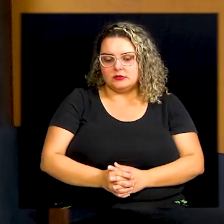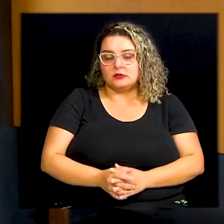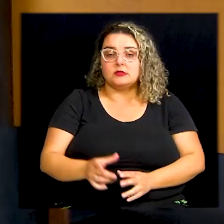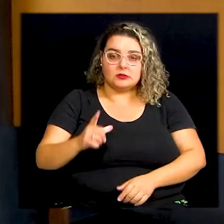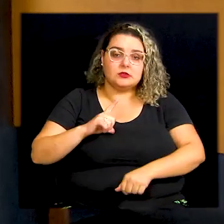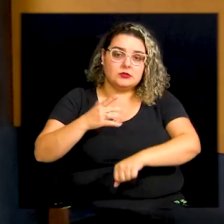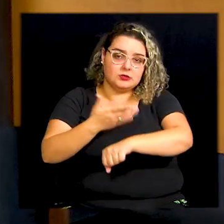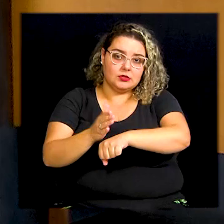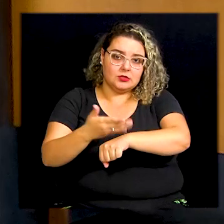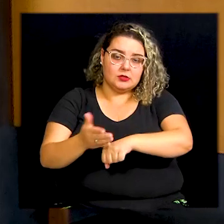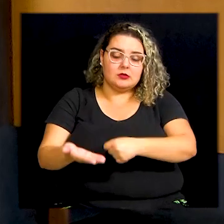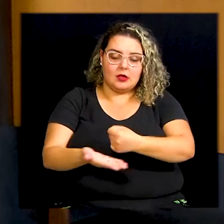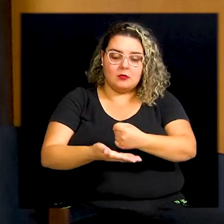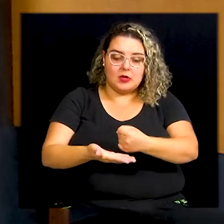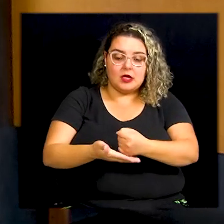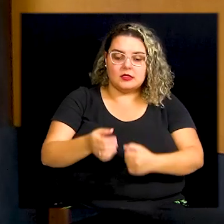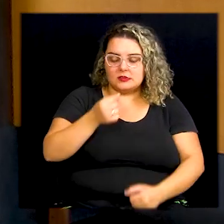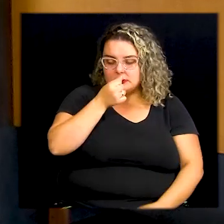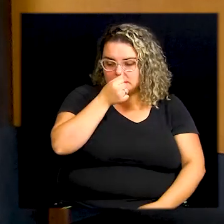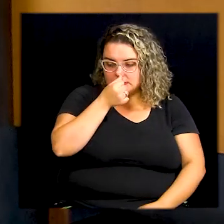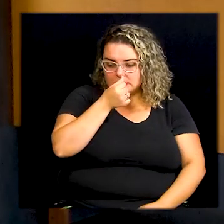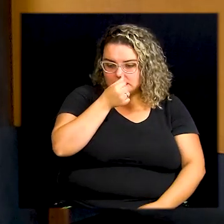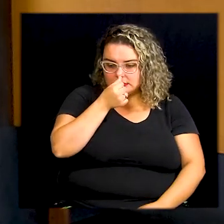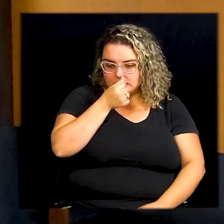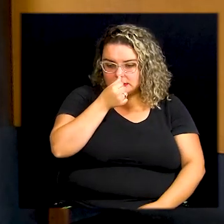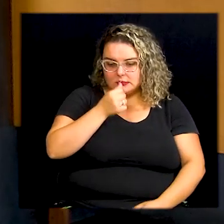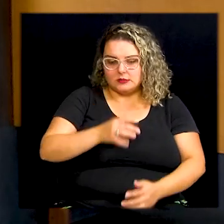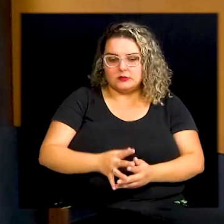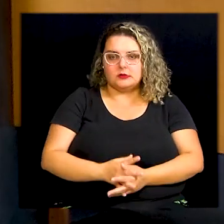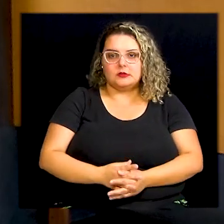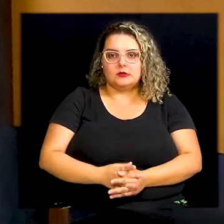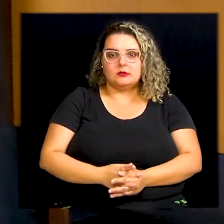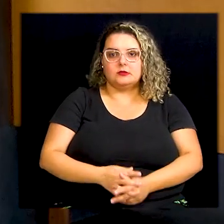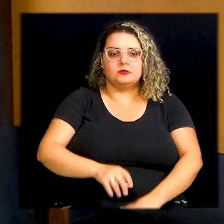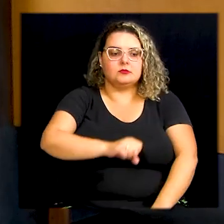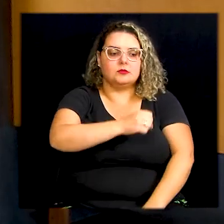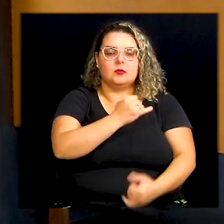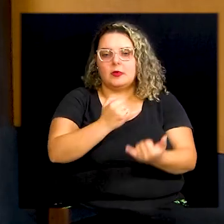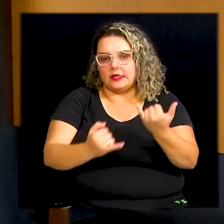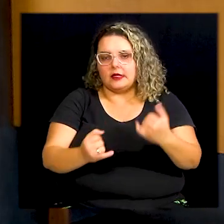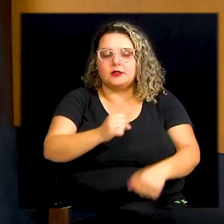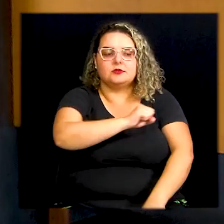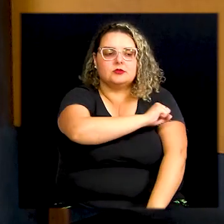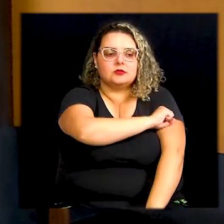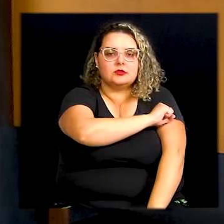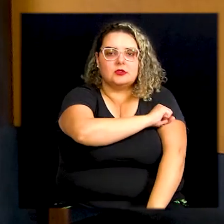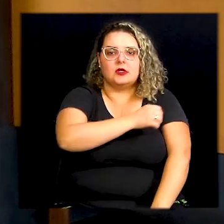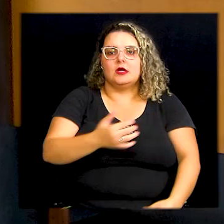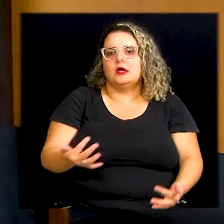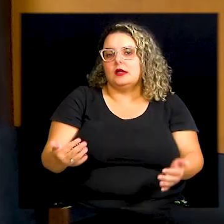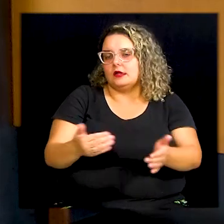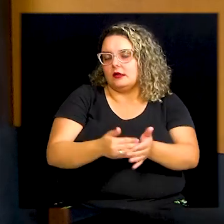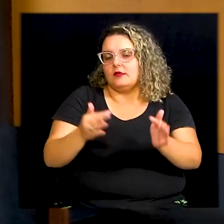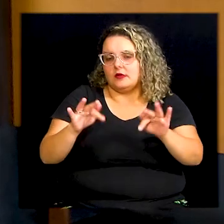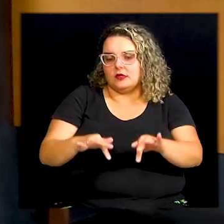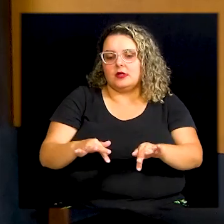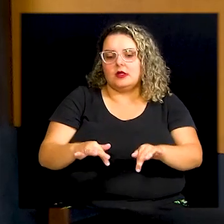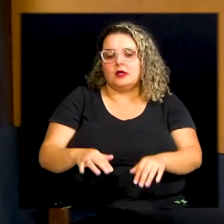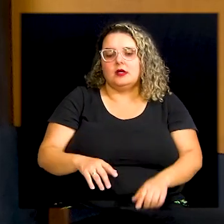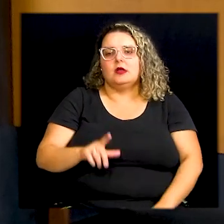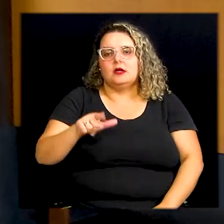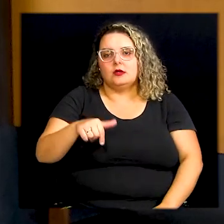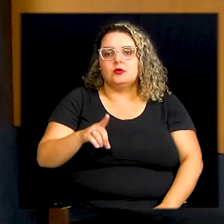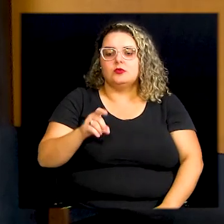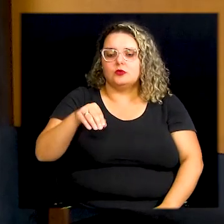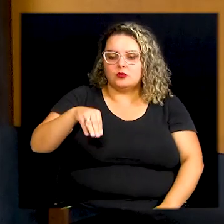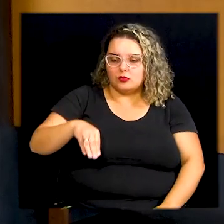onde a gente treinava na base. Aí eu fiquei do meio do oitavo até o final do ano. Aí no final do ano eu estudei